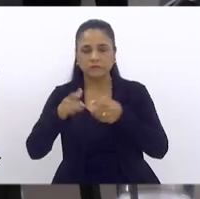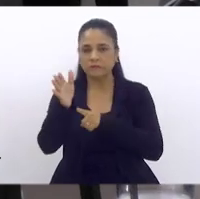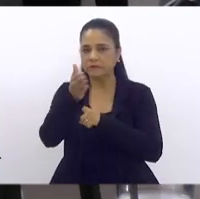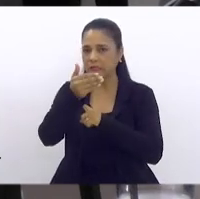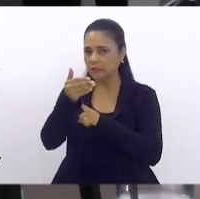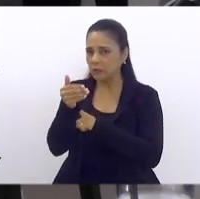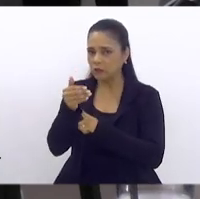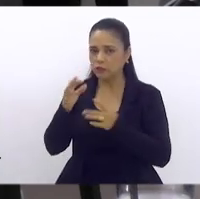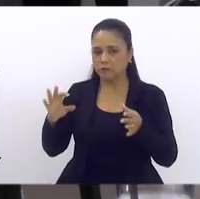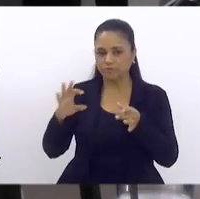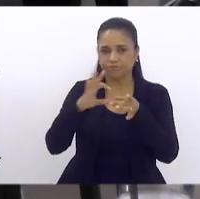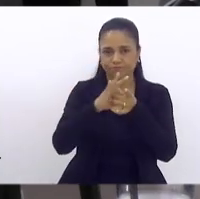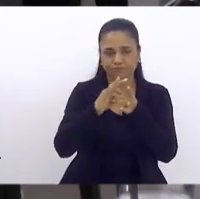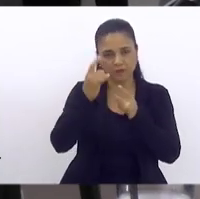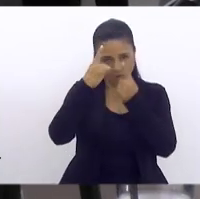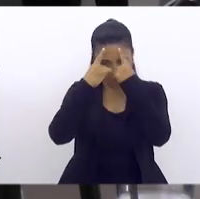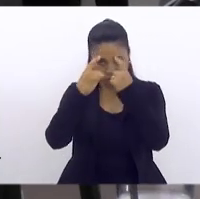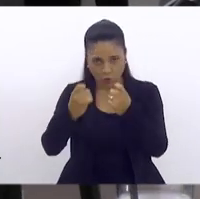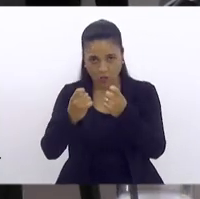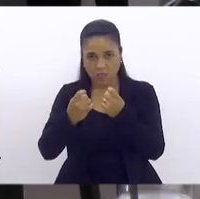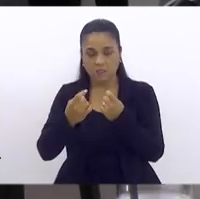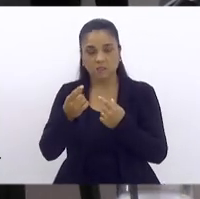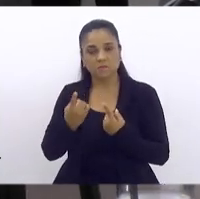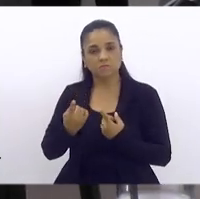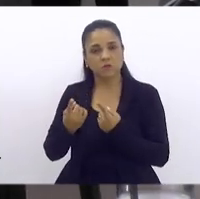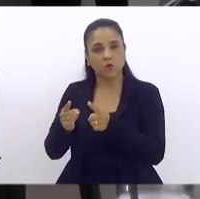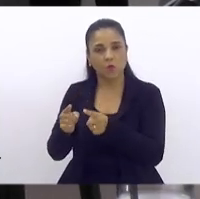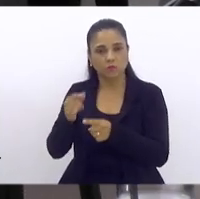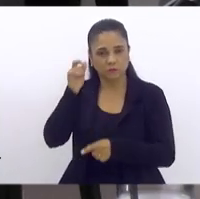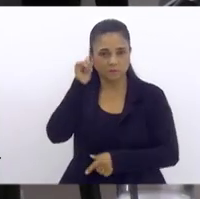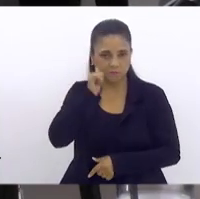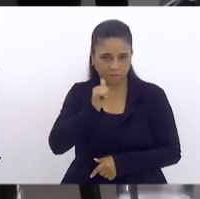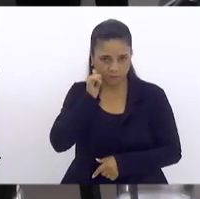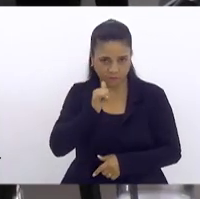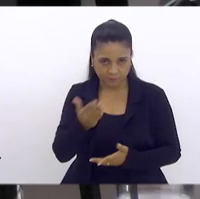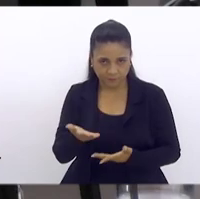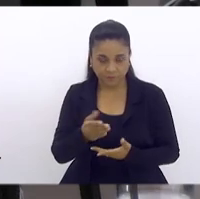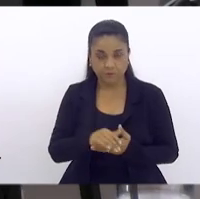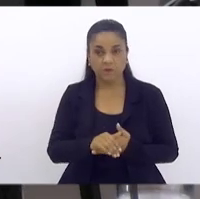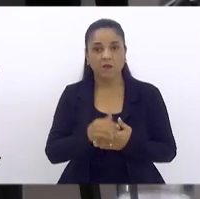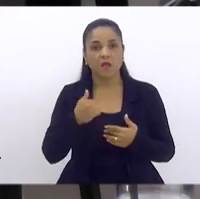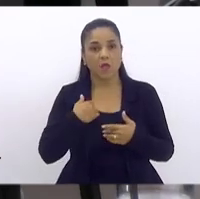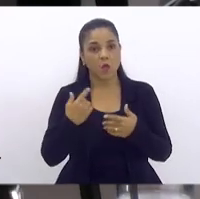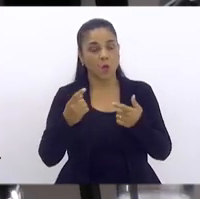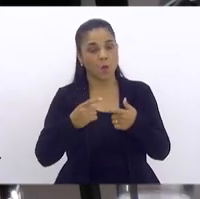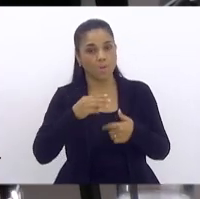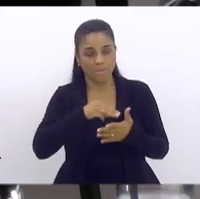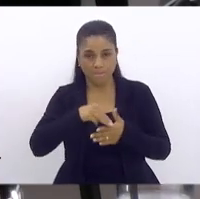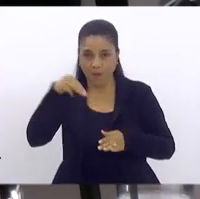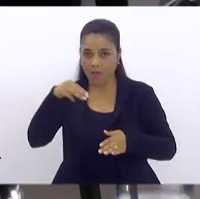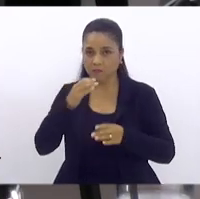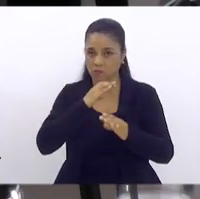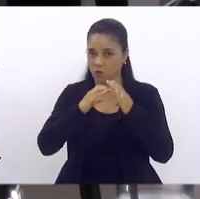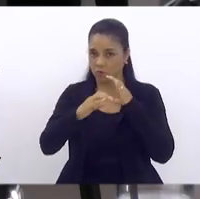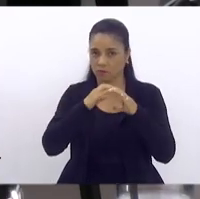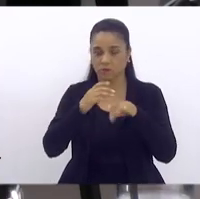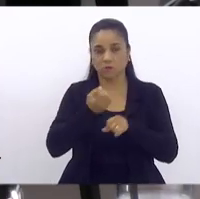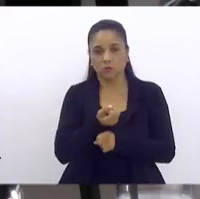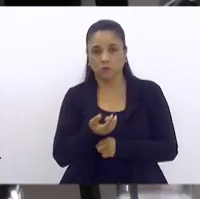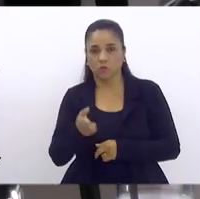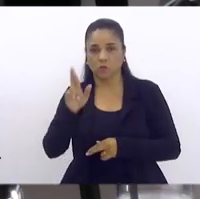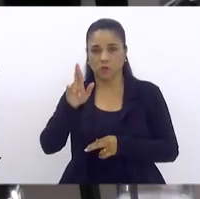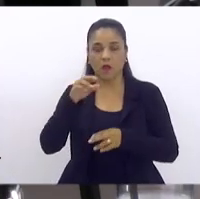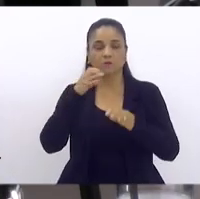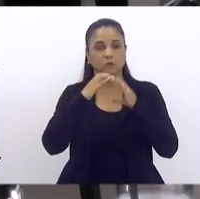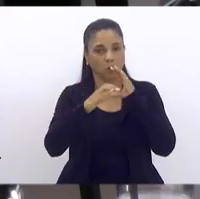tecnologias digitais e violência, principalmente violência contra mulheres. Então, atualmente, eu sou mestra em comunicação, faço doutorado